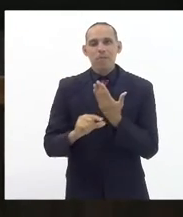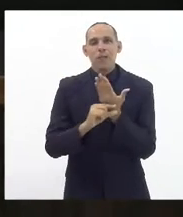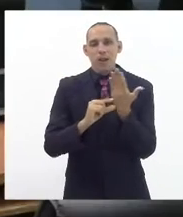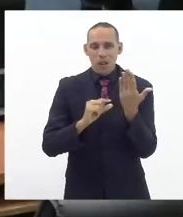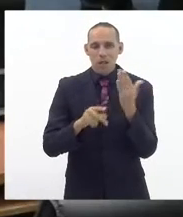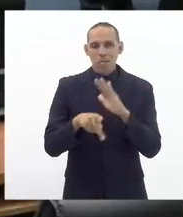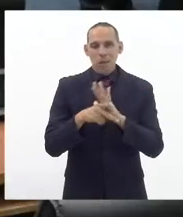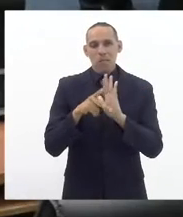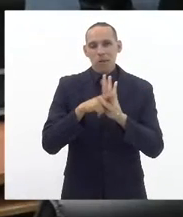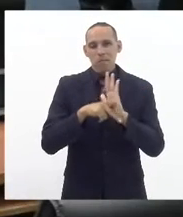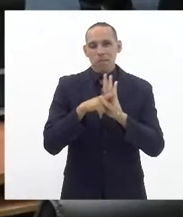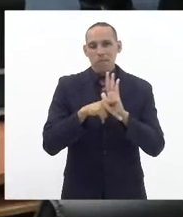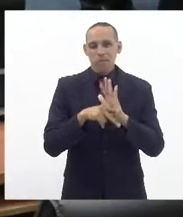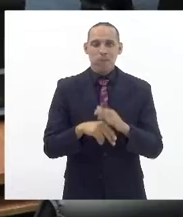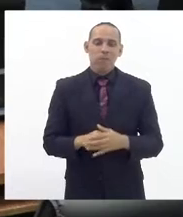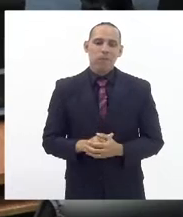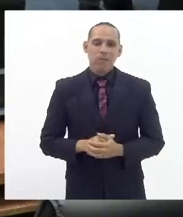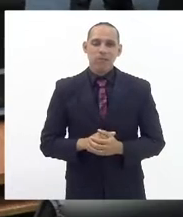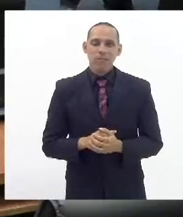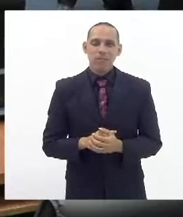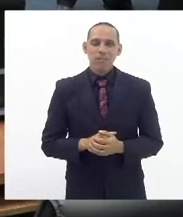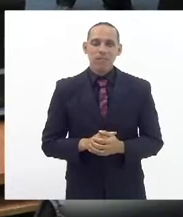projeto.